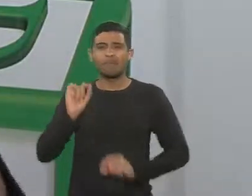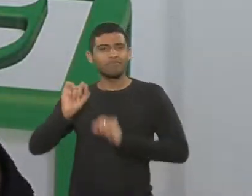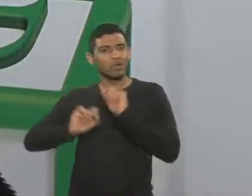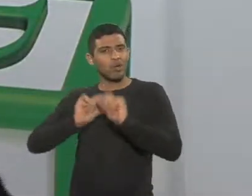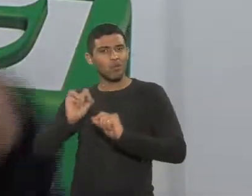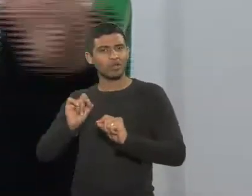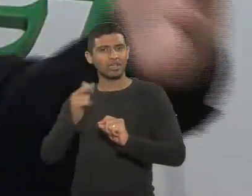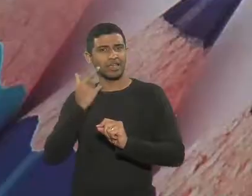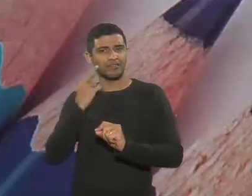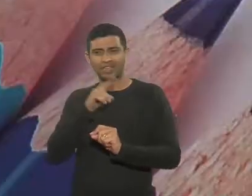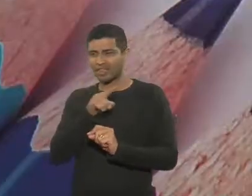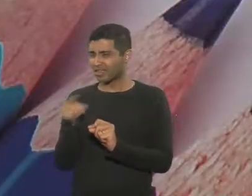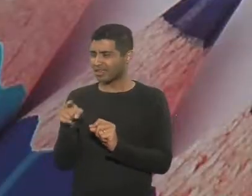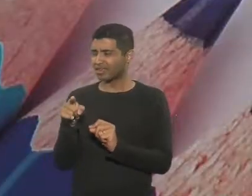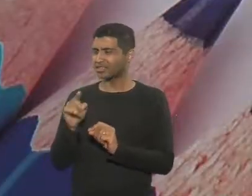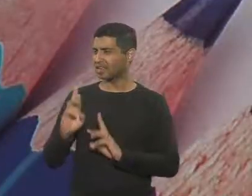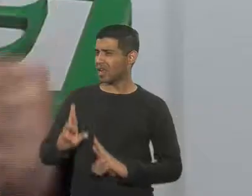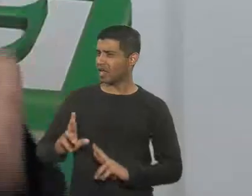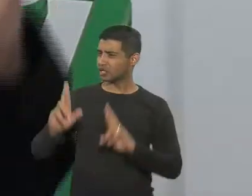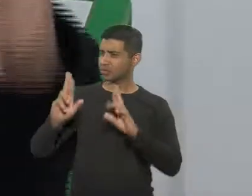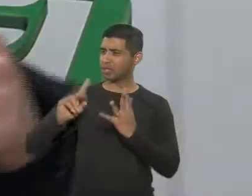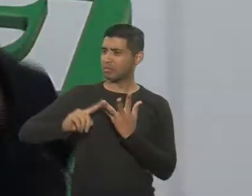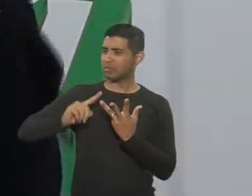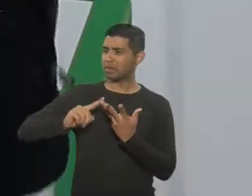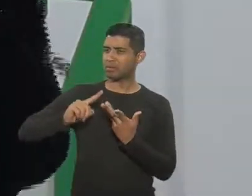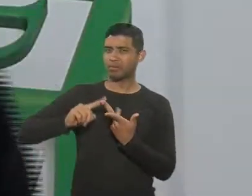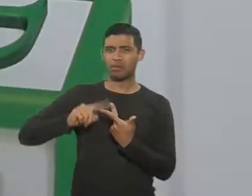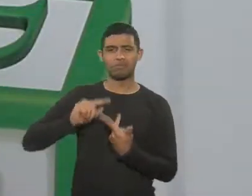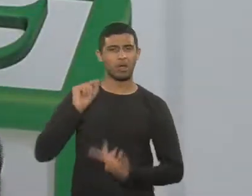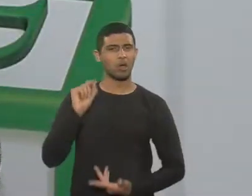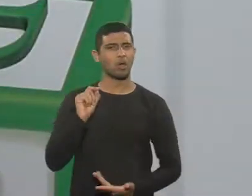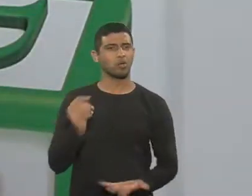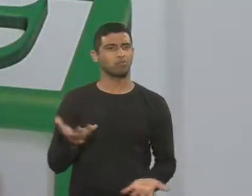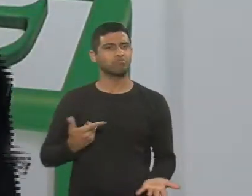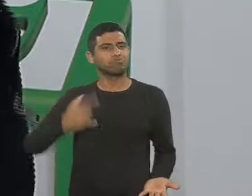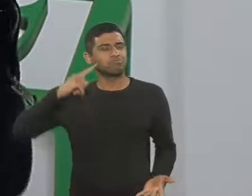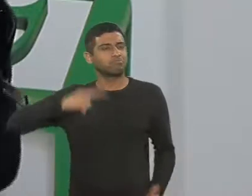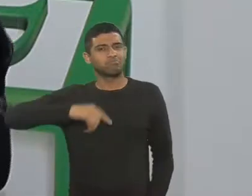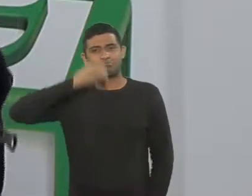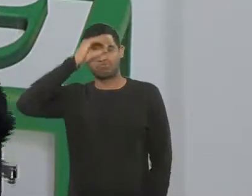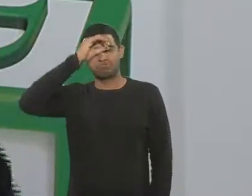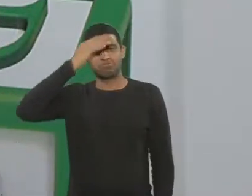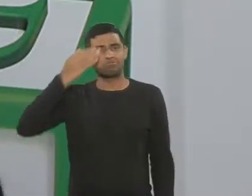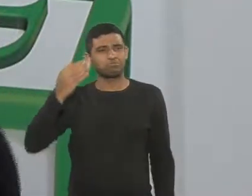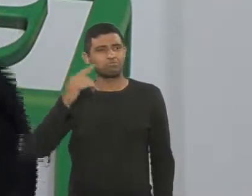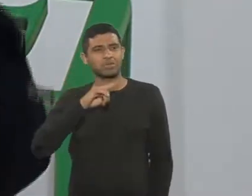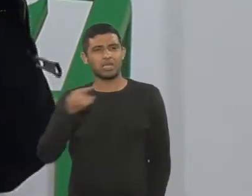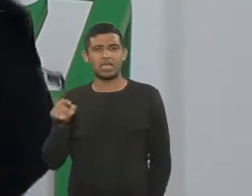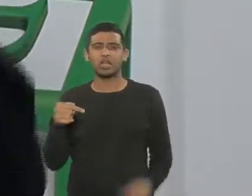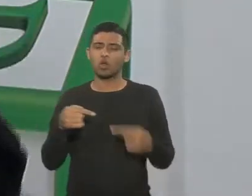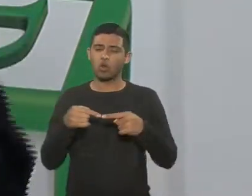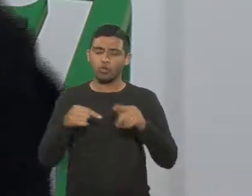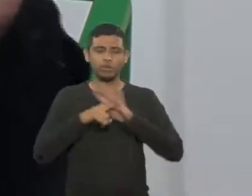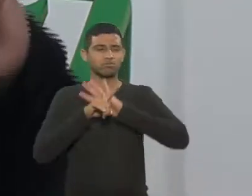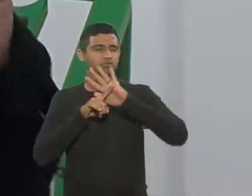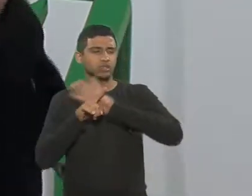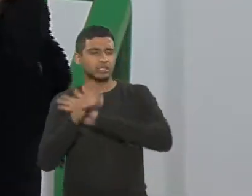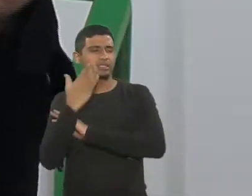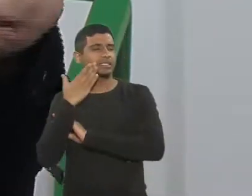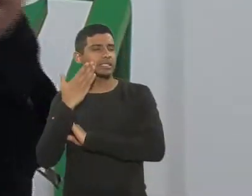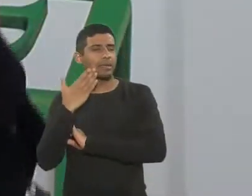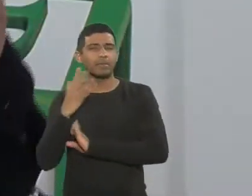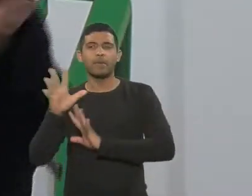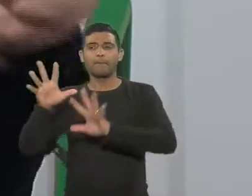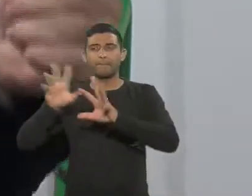reconhecer a autoridade. O papel do jornalismo como o papel do jornalismo como o papel daquele que apura, daquele que transforma